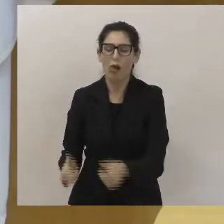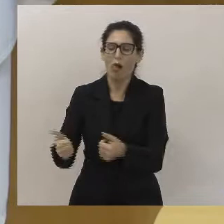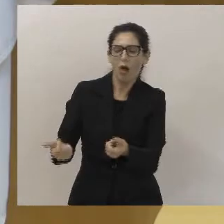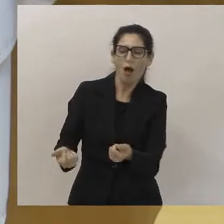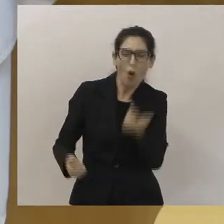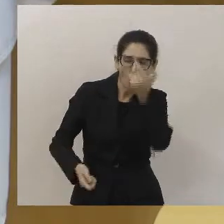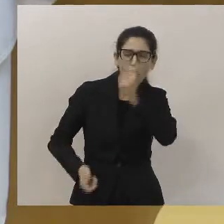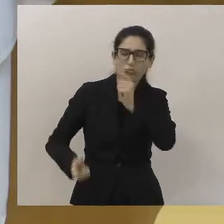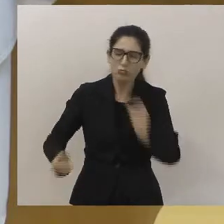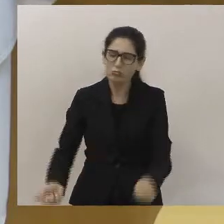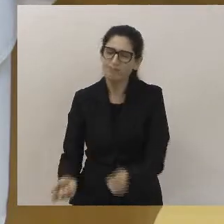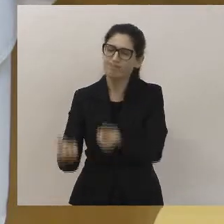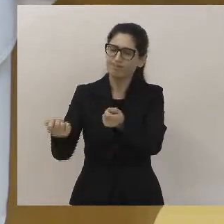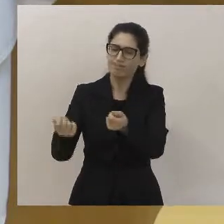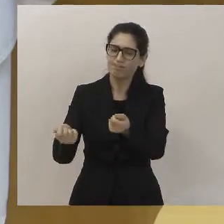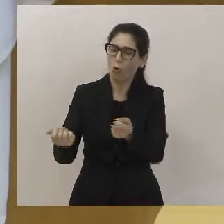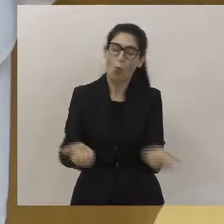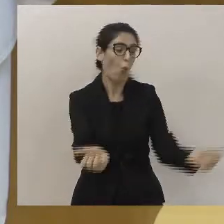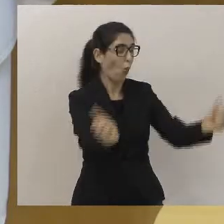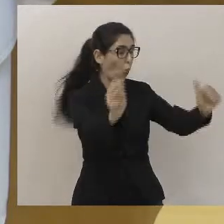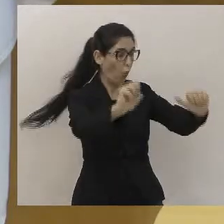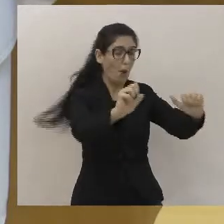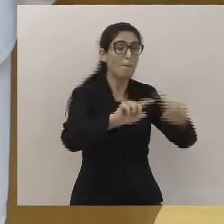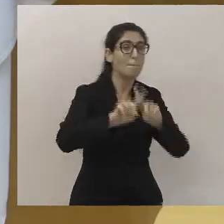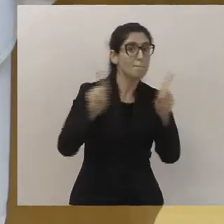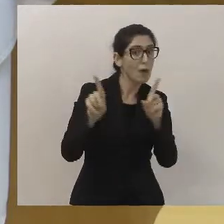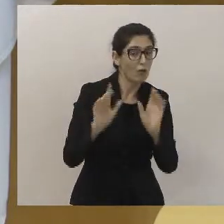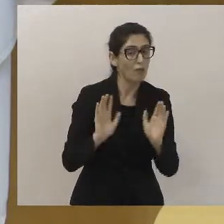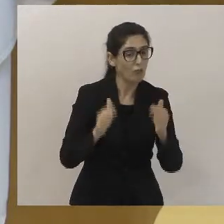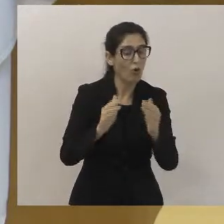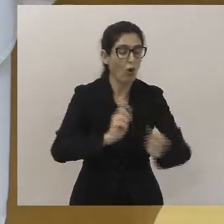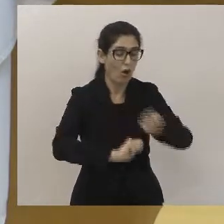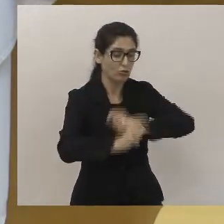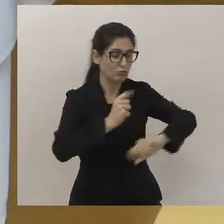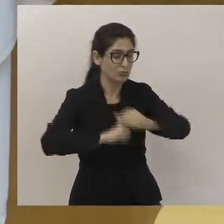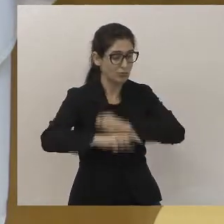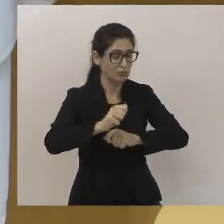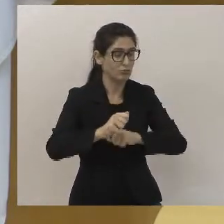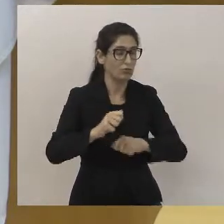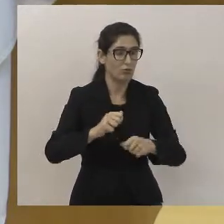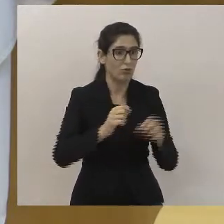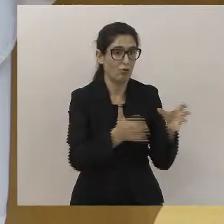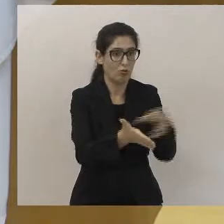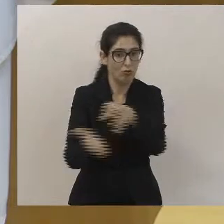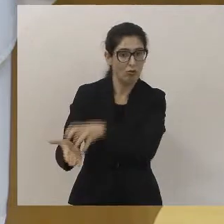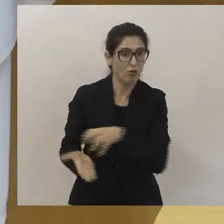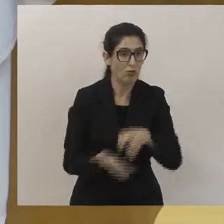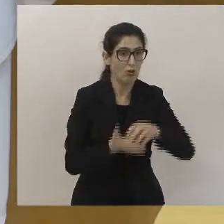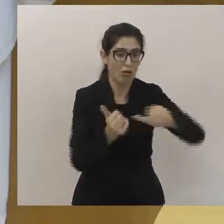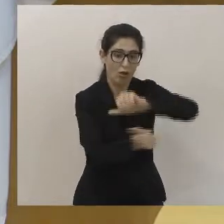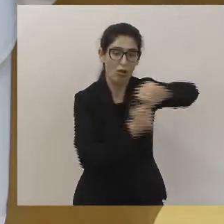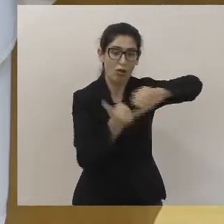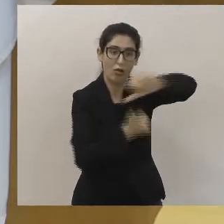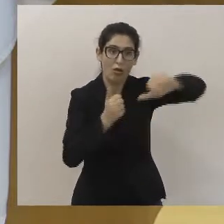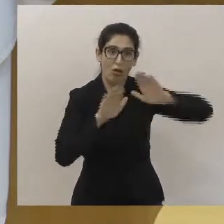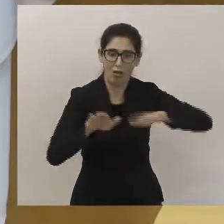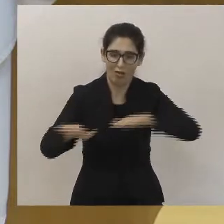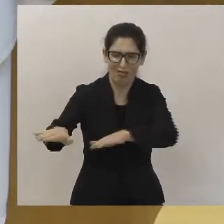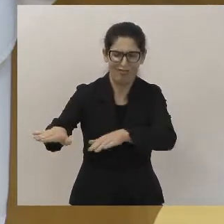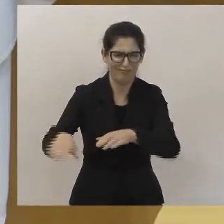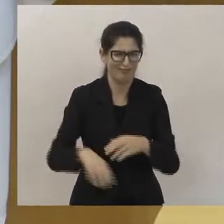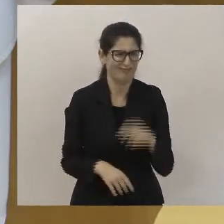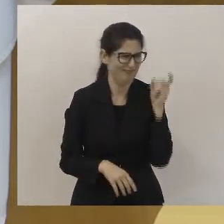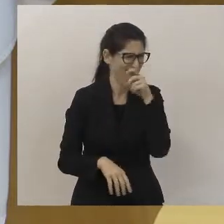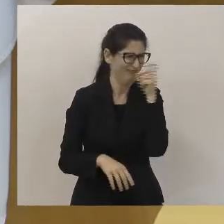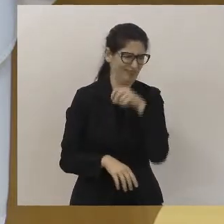iniciativa de leis ou medidas administrativas como mudanças no trânsito o pegador duas ruas que a